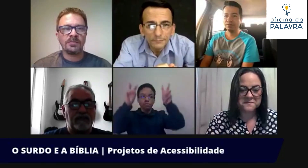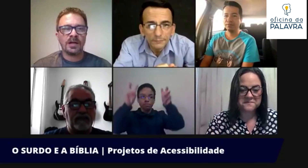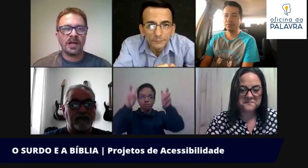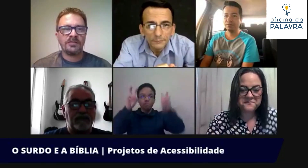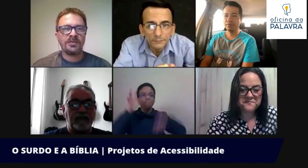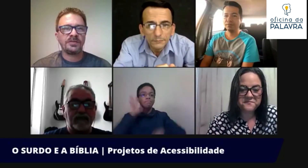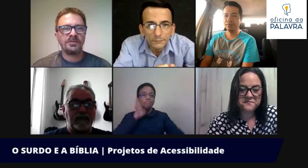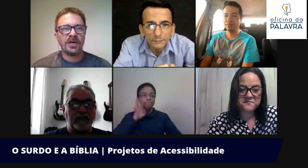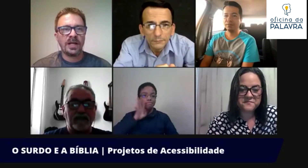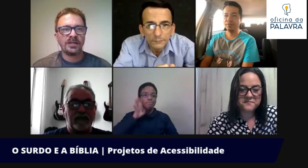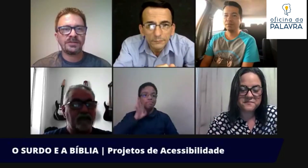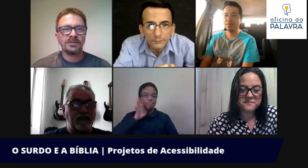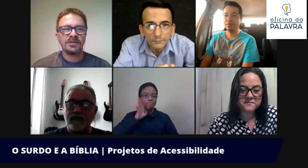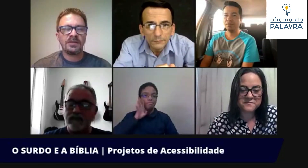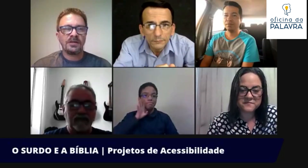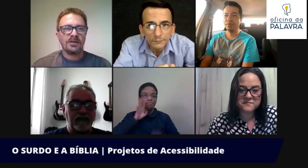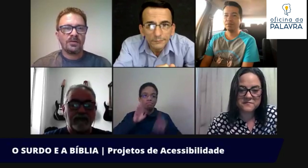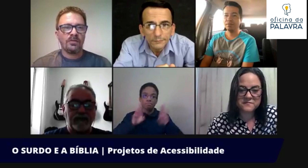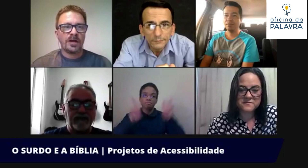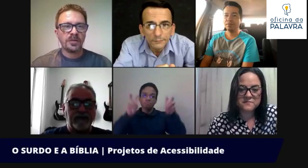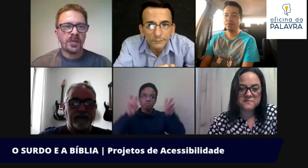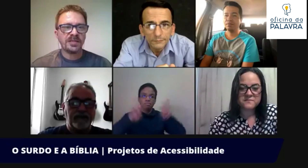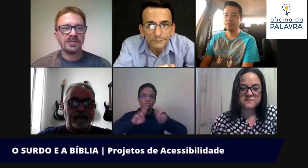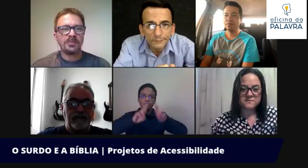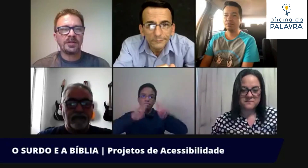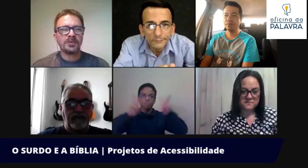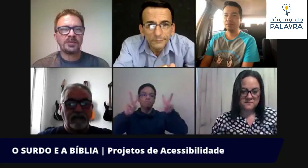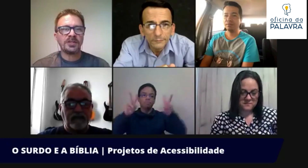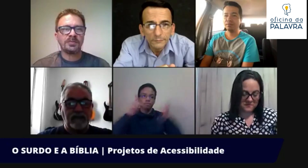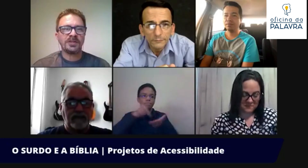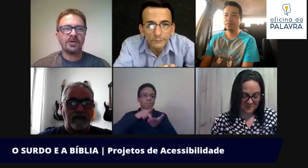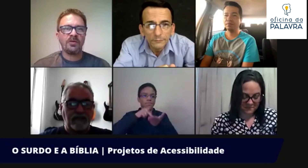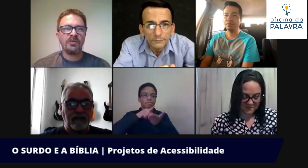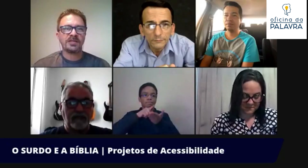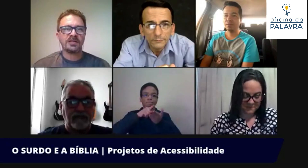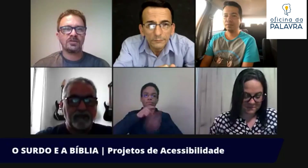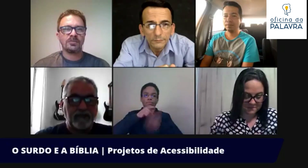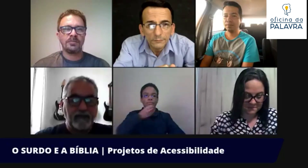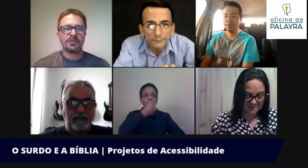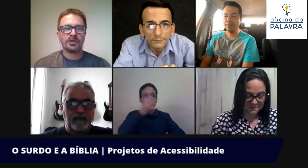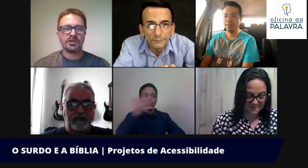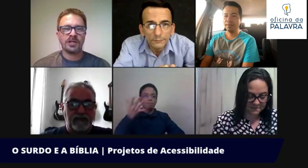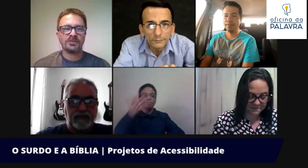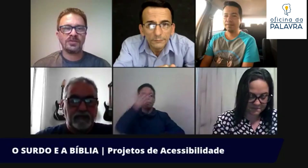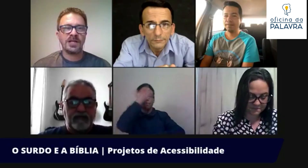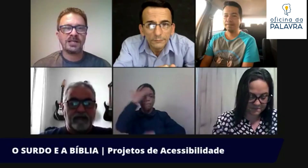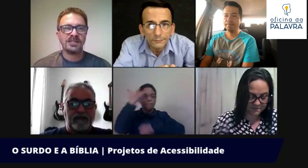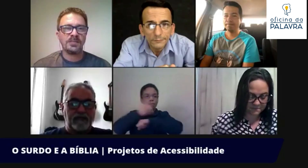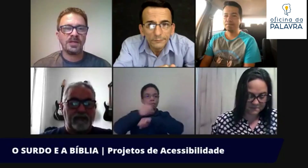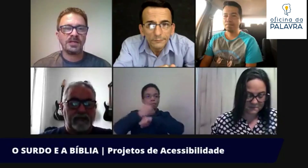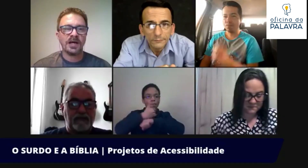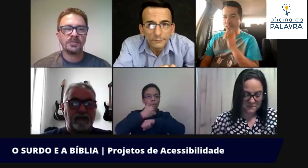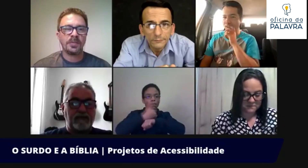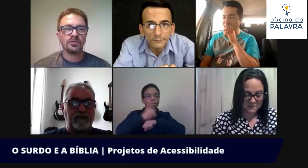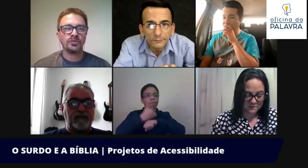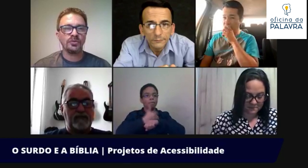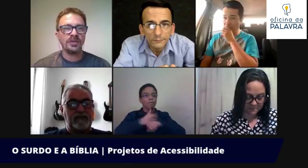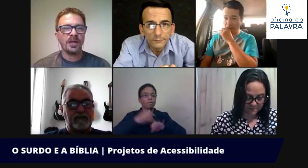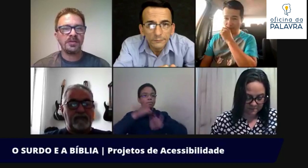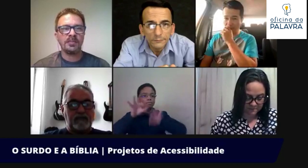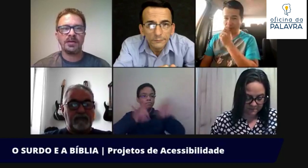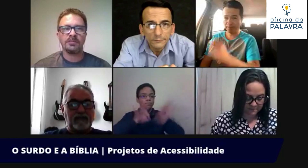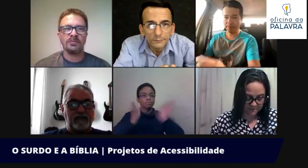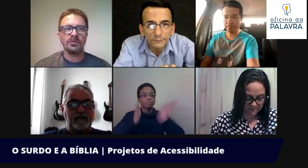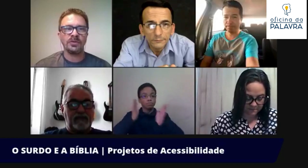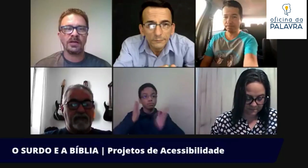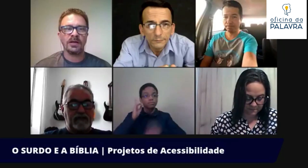legal, uma live diferente, com vários participantes, para a gente poder conversar sobre projetos de acessibilidade para o surdo e